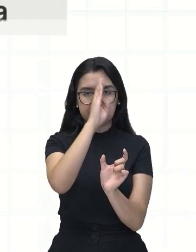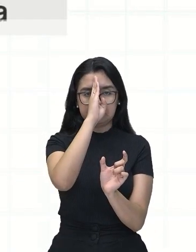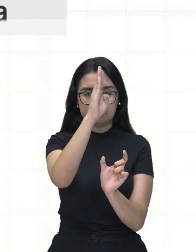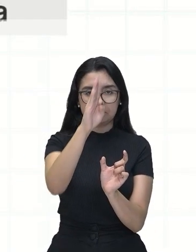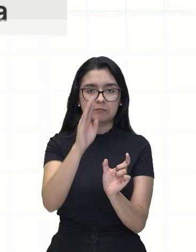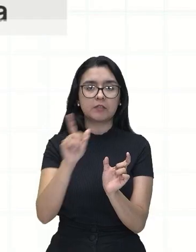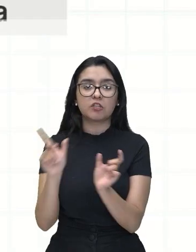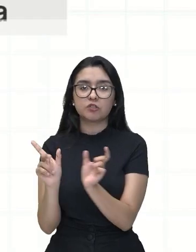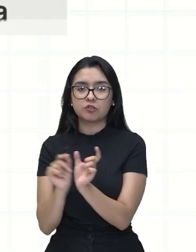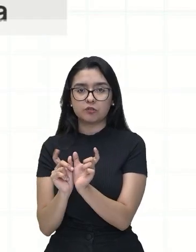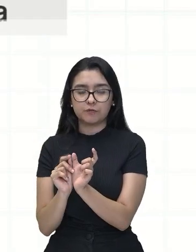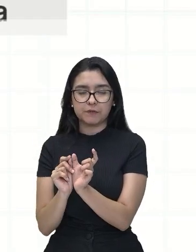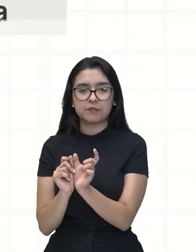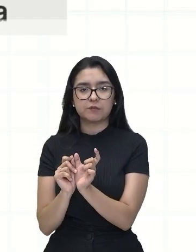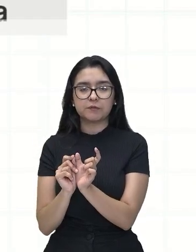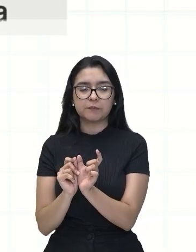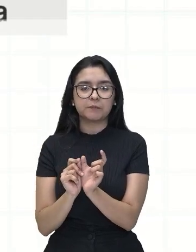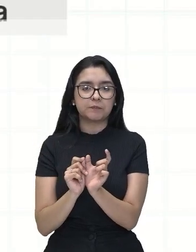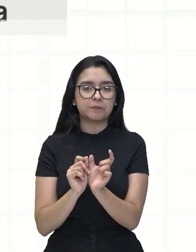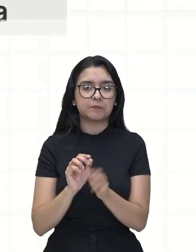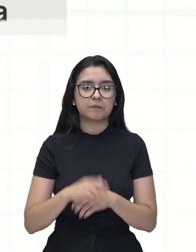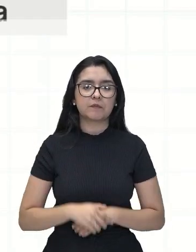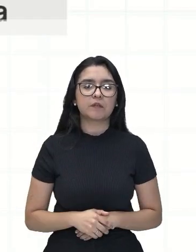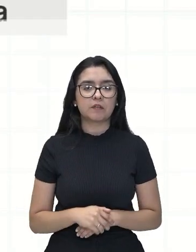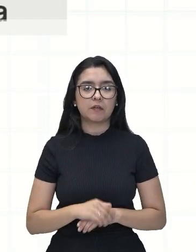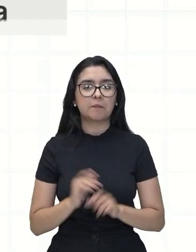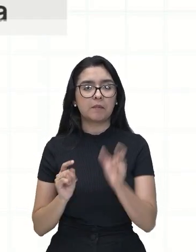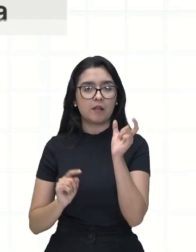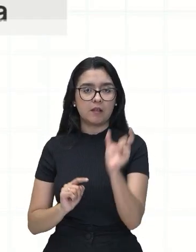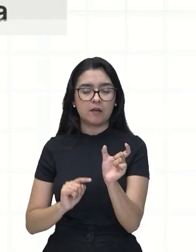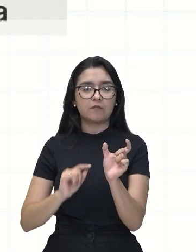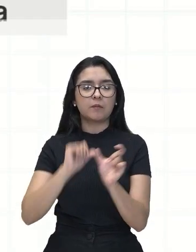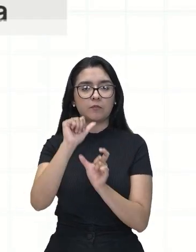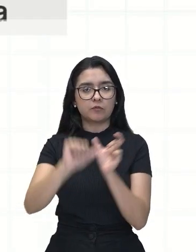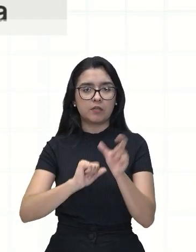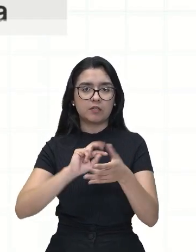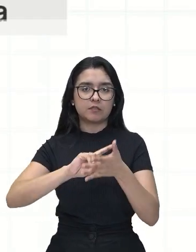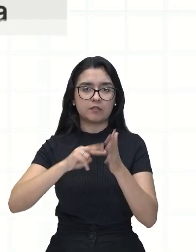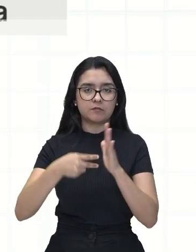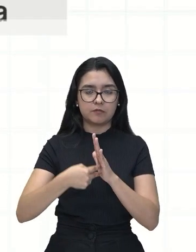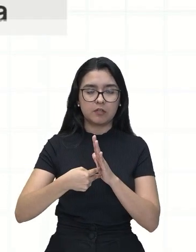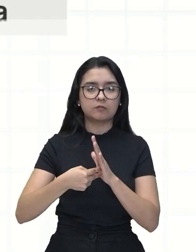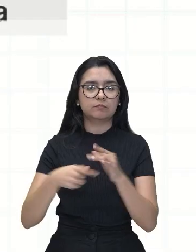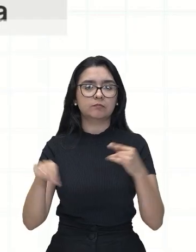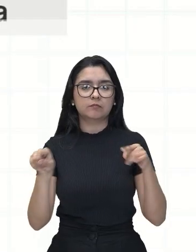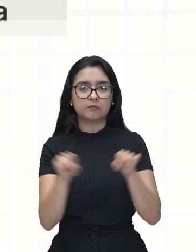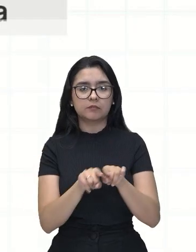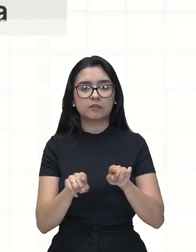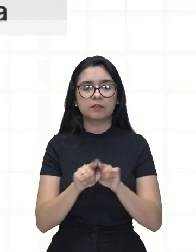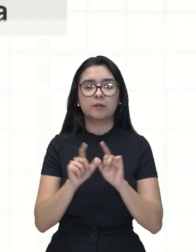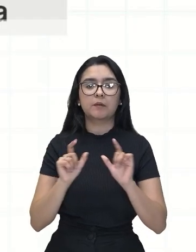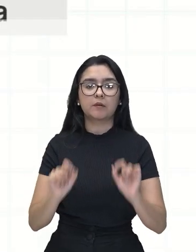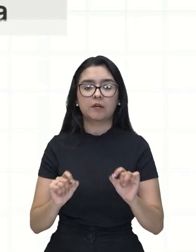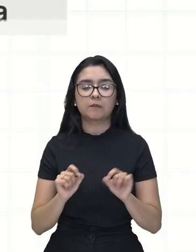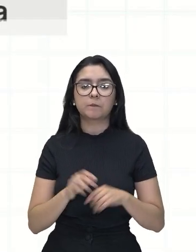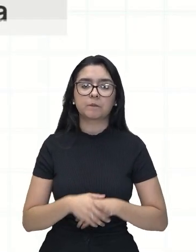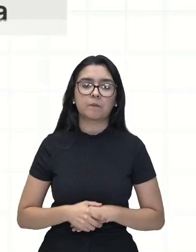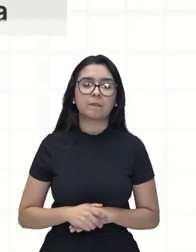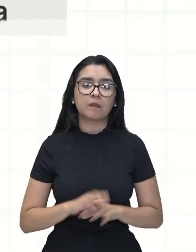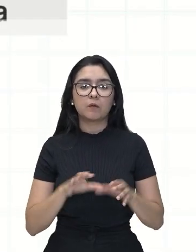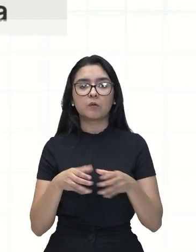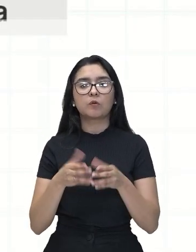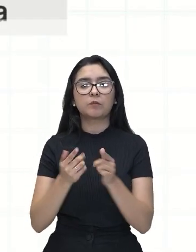de sufixos que vão mudar o significado das palavras e até mesmo a sua